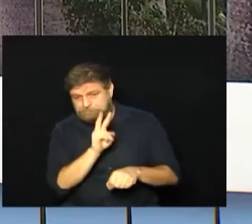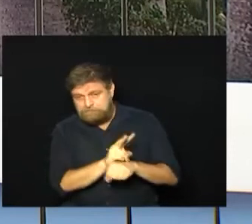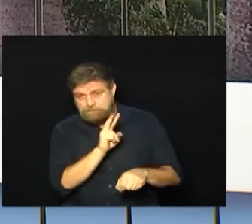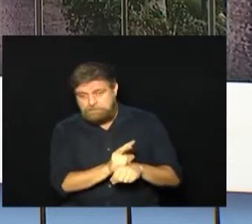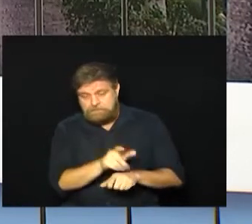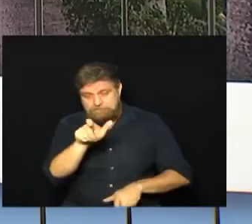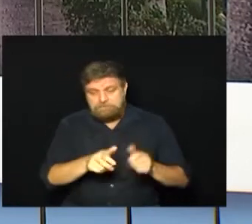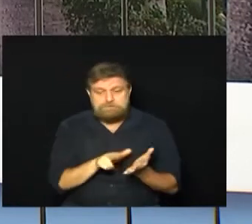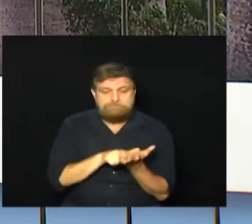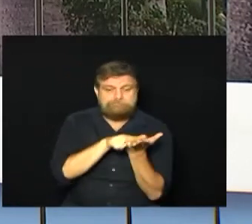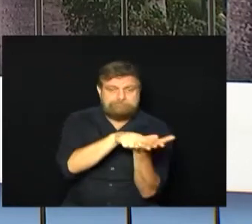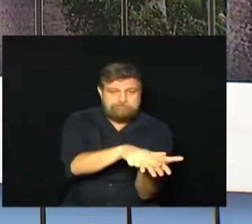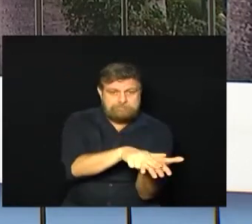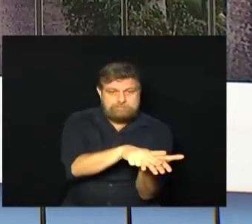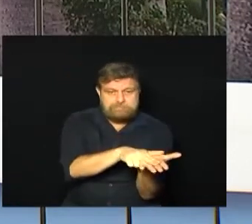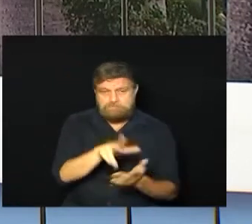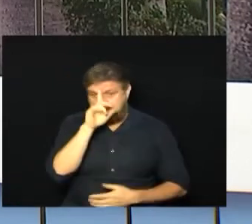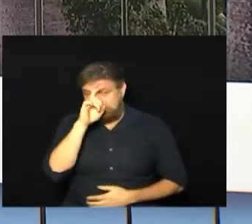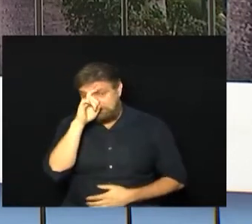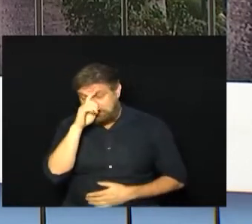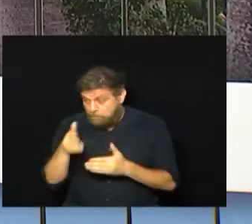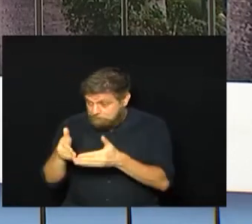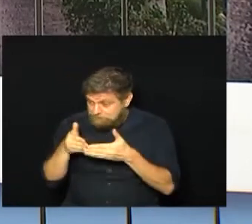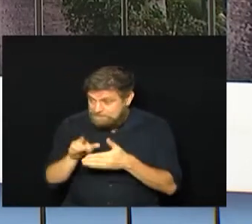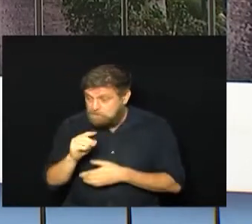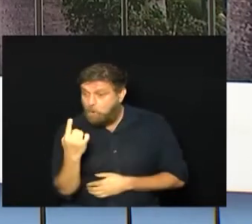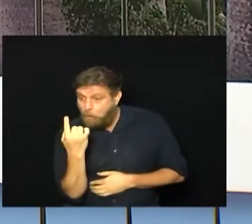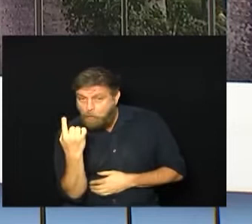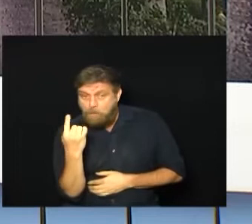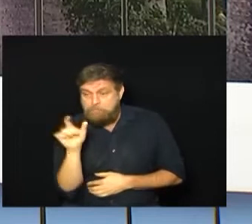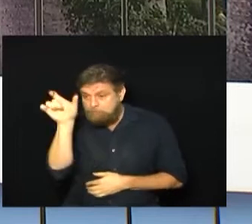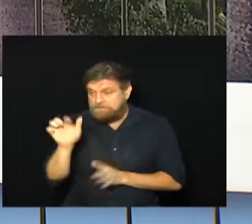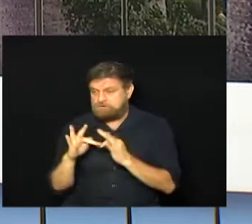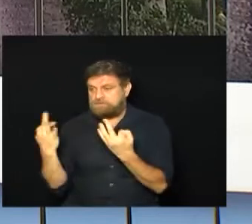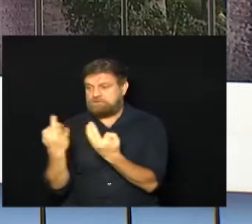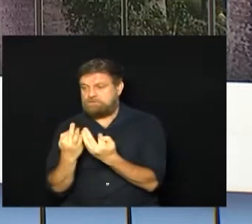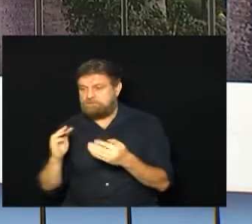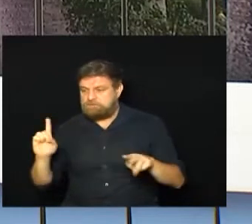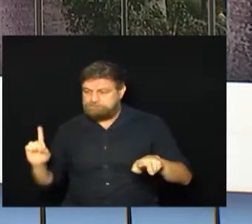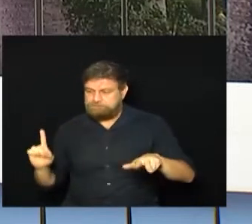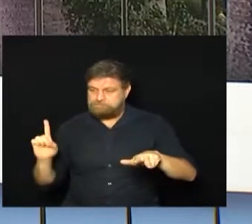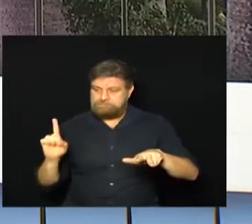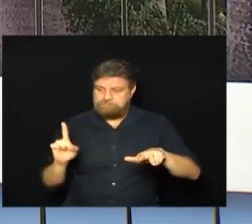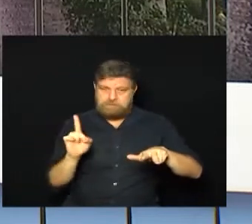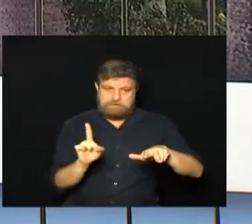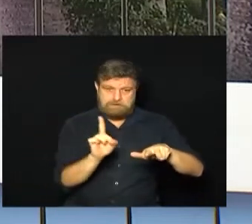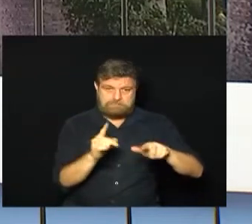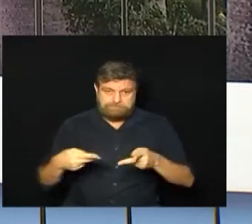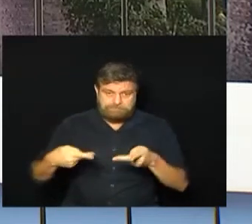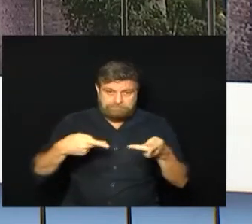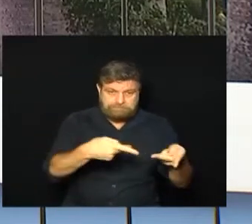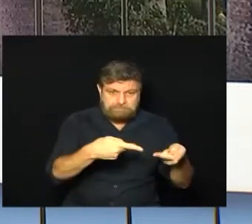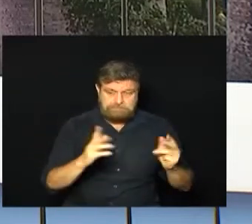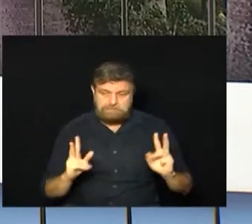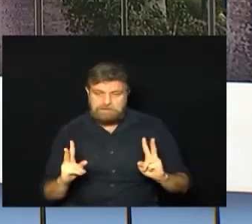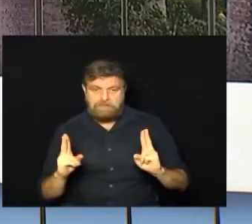estão internadas. O hospital ainda pede que apenas um representante da família realize essa visita durante esse